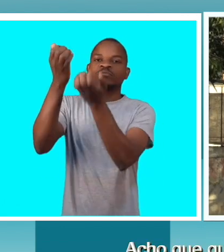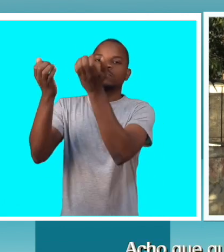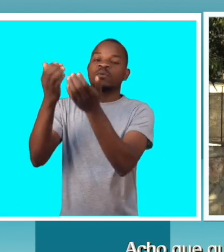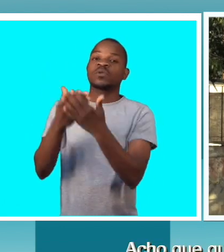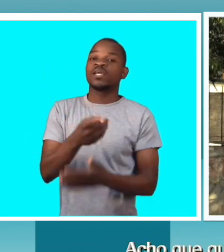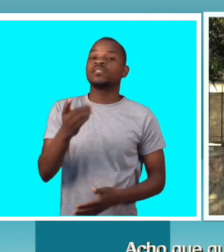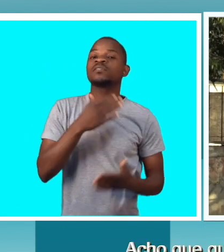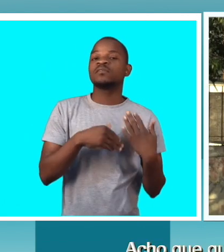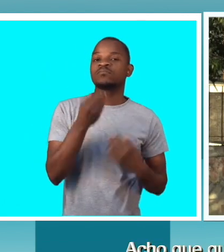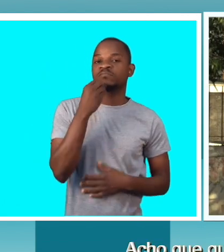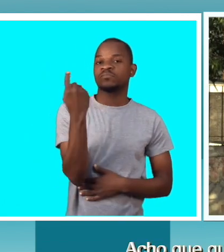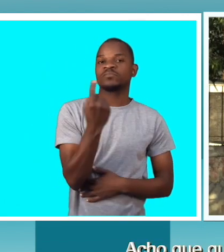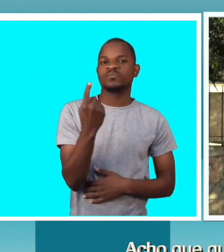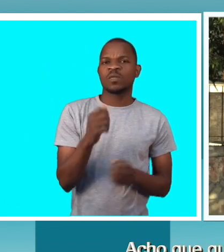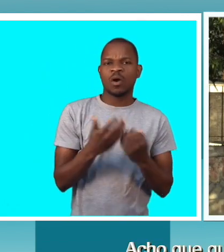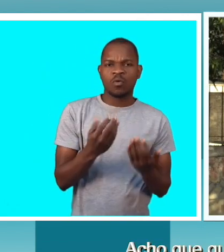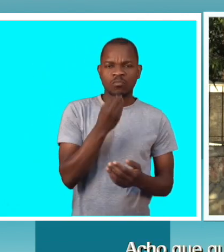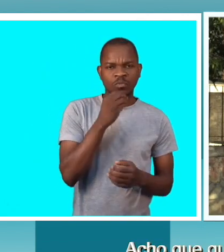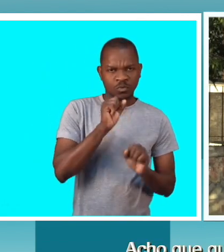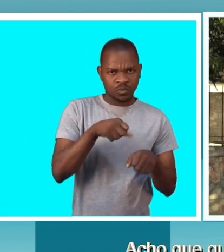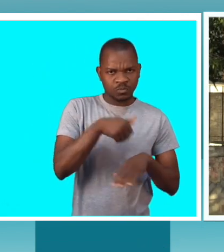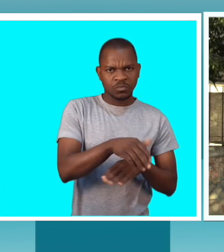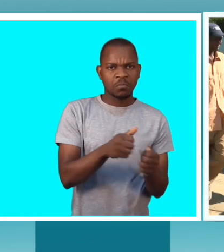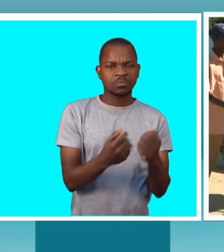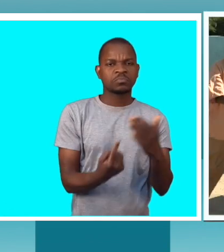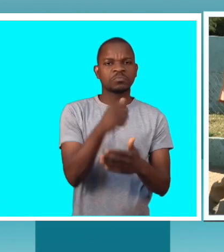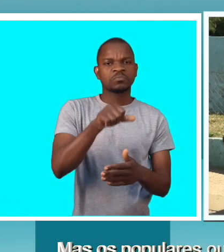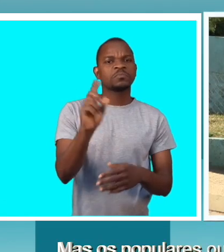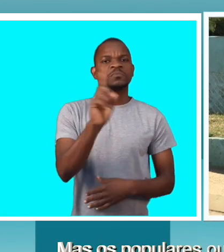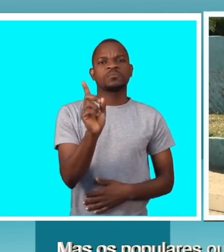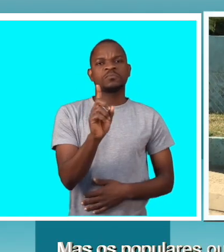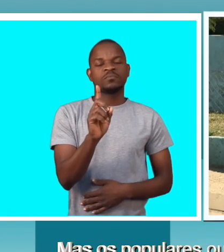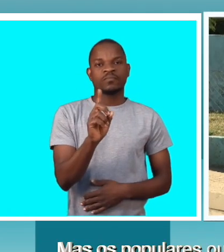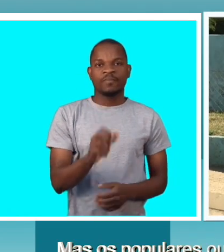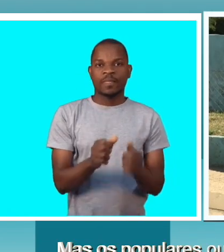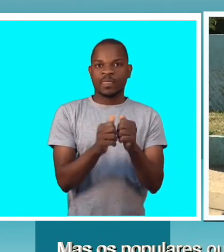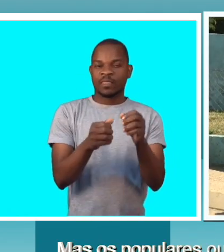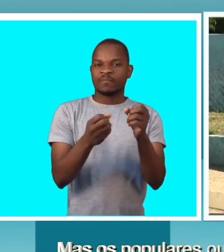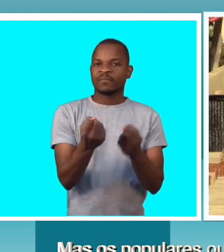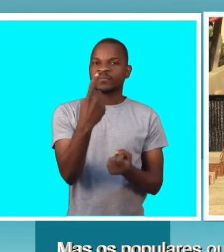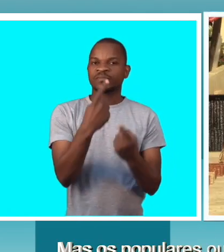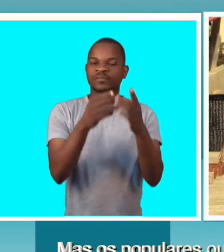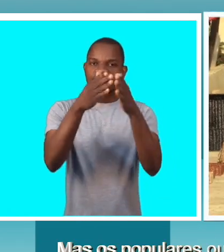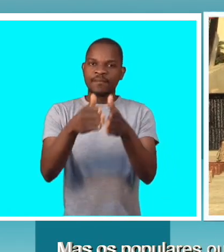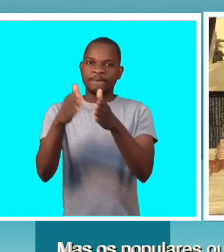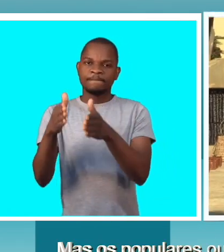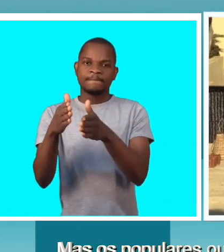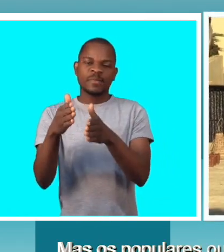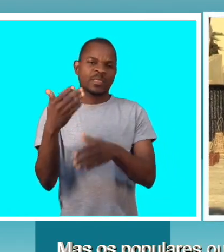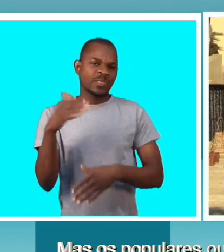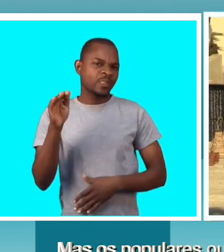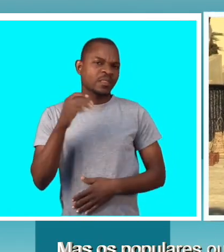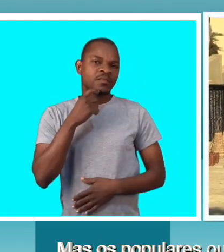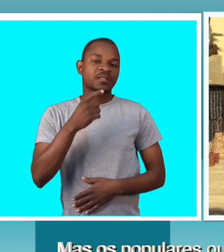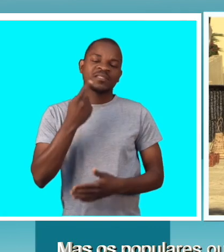comer sozinhos, porque mesmo agora estamos a comer, mas não estamos a ver nenhum mais. Mas os populares ouvidos pela TV Sordo chamam a atenção